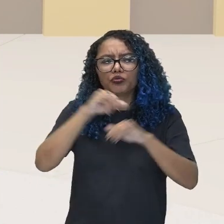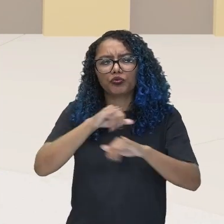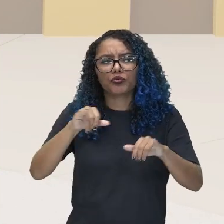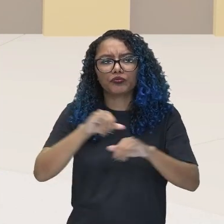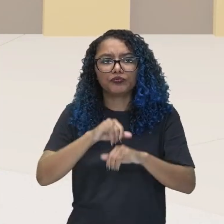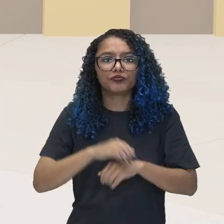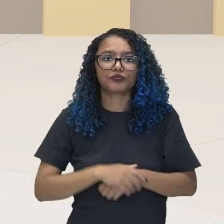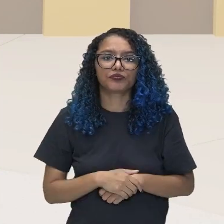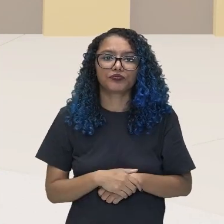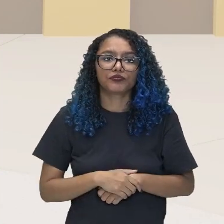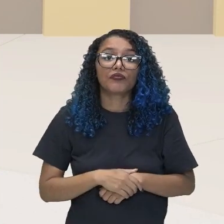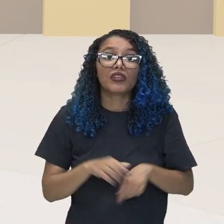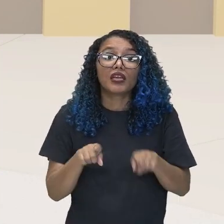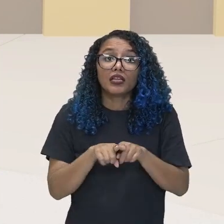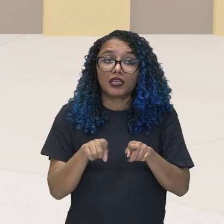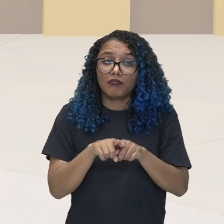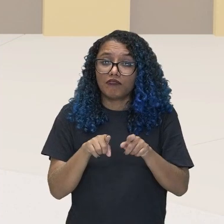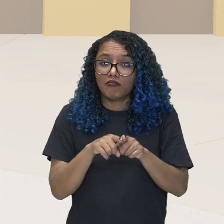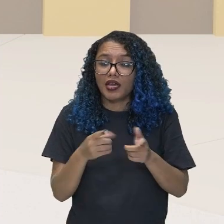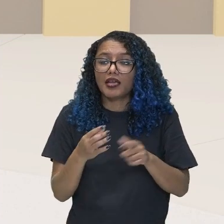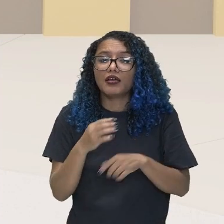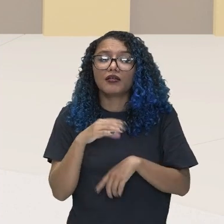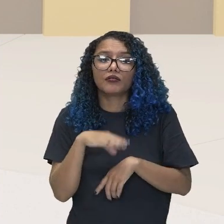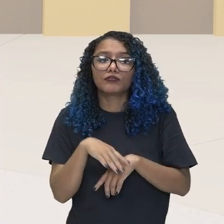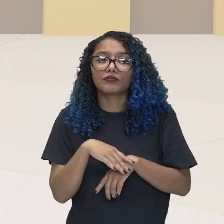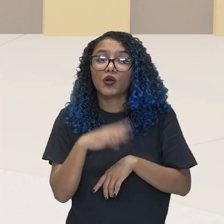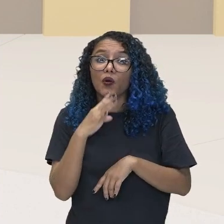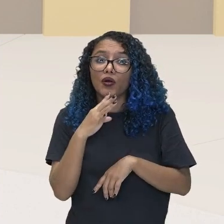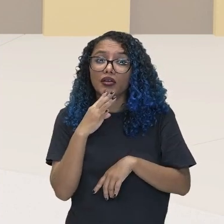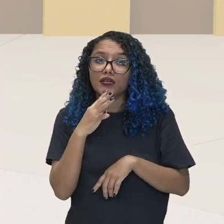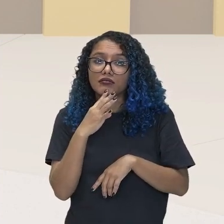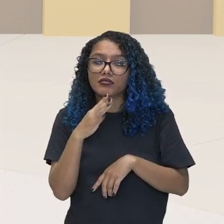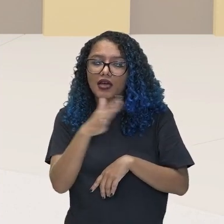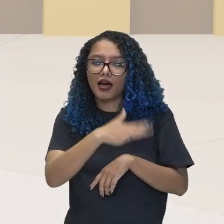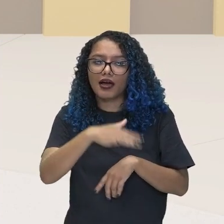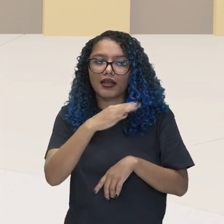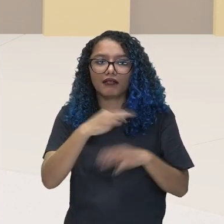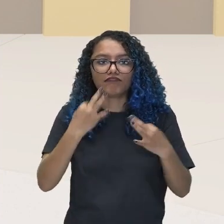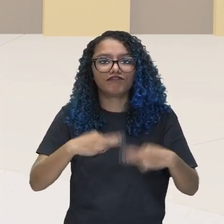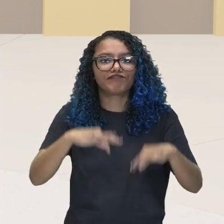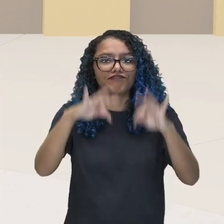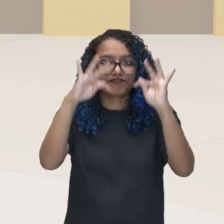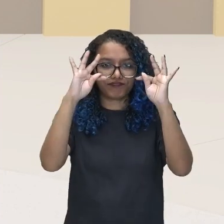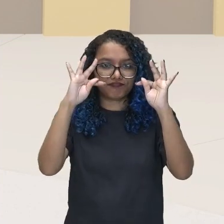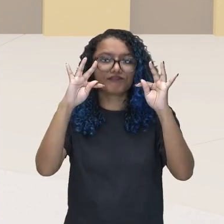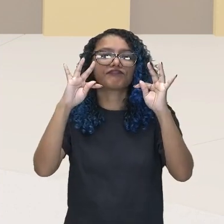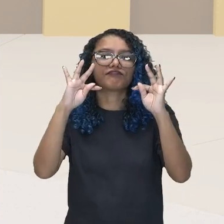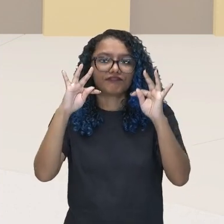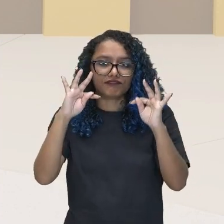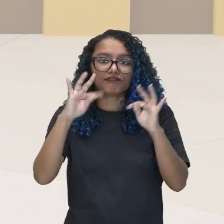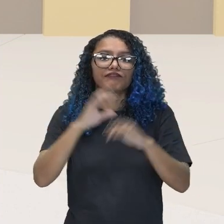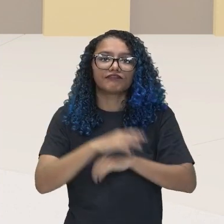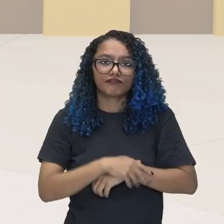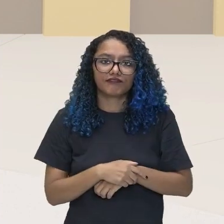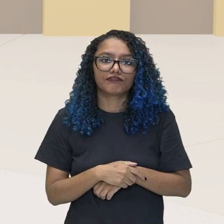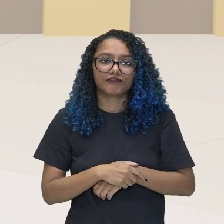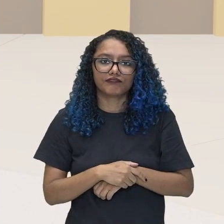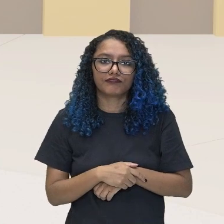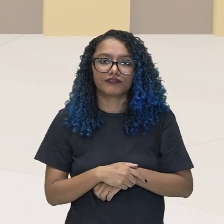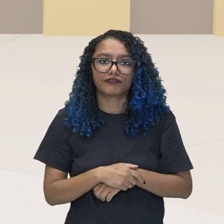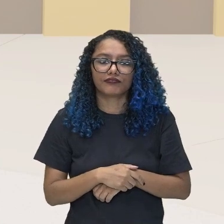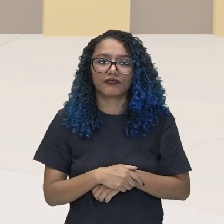em tecnologia, tá? Conhecimento em tecnologia, nós temos aí a atitude